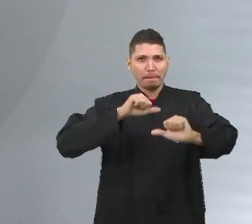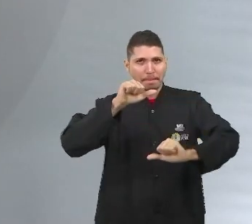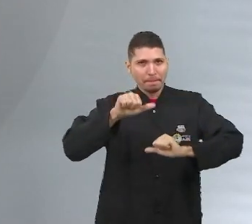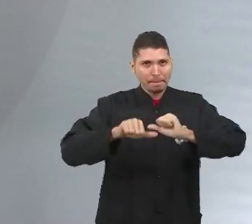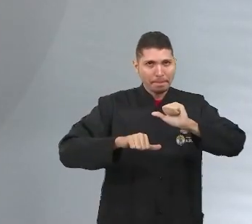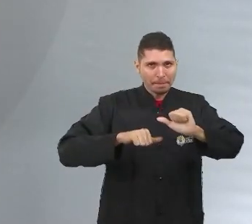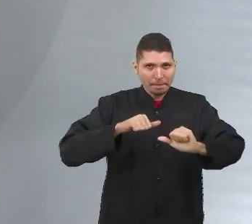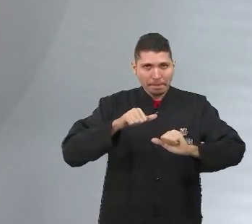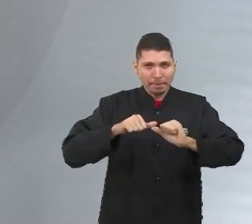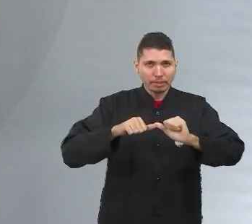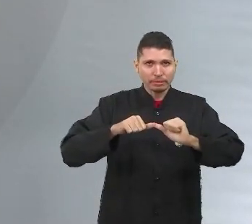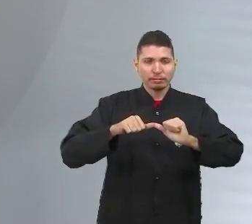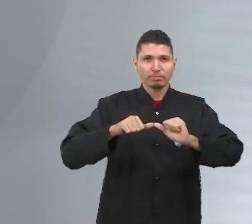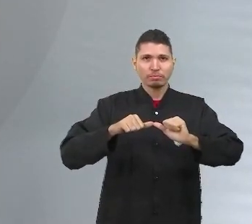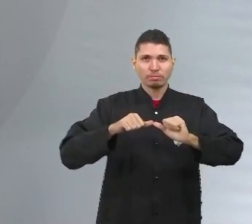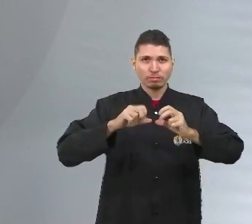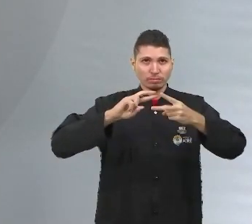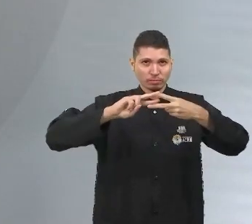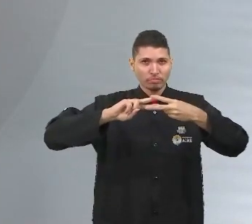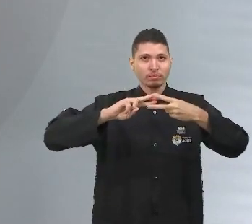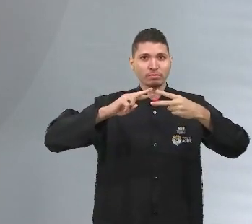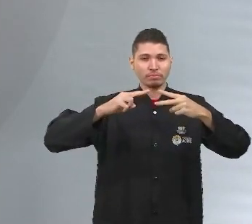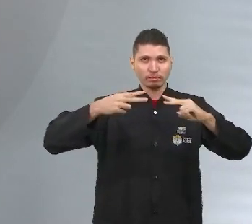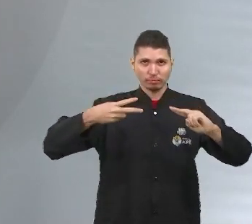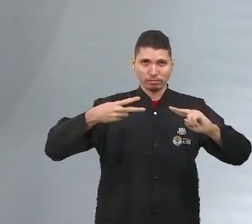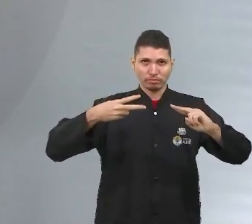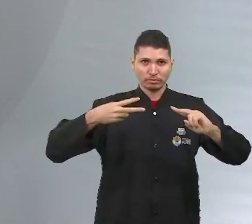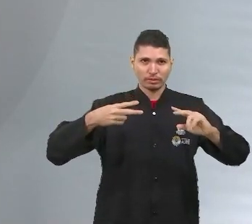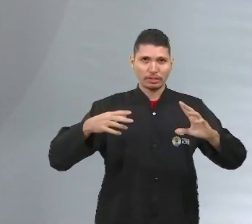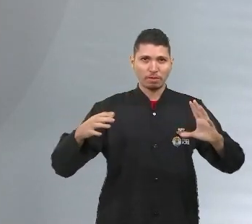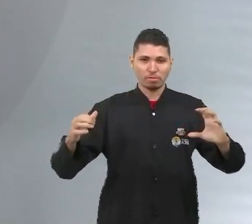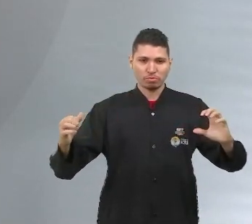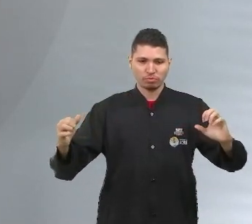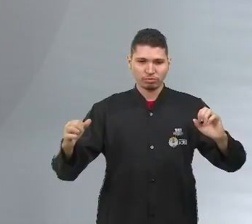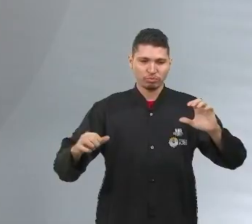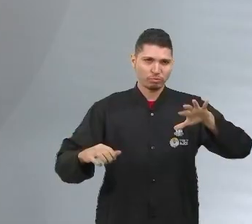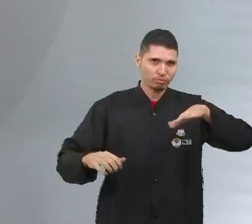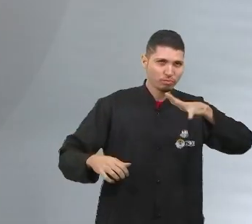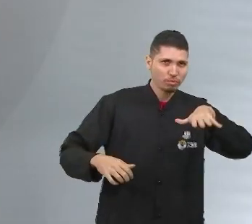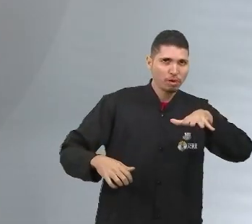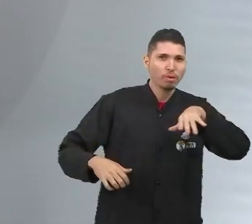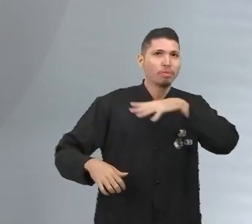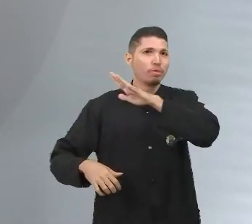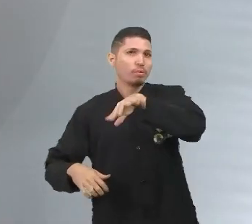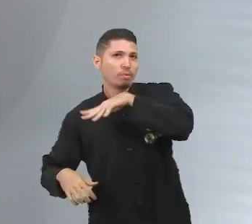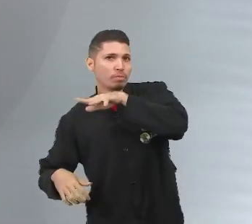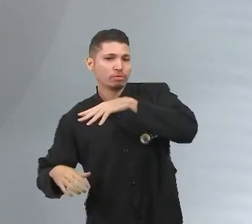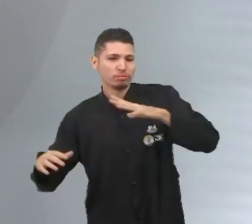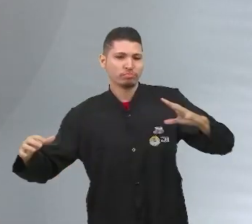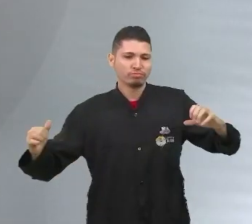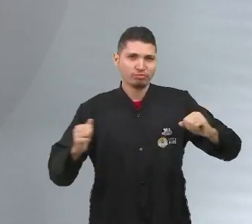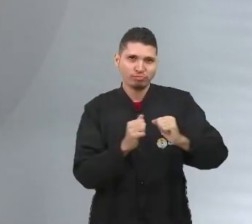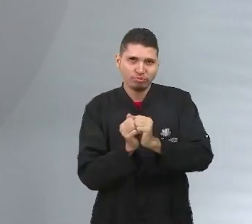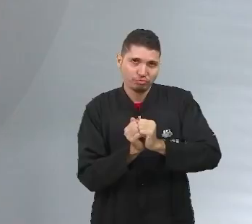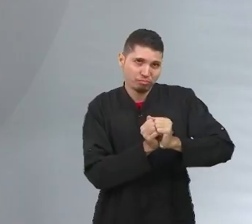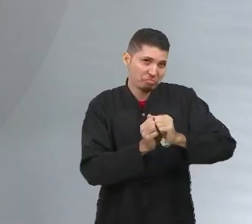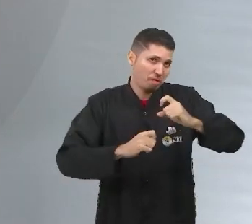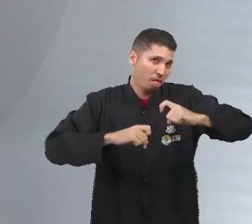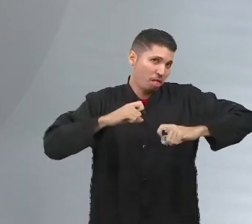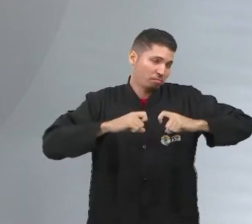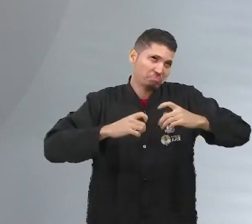material genético de um outro ser no outro, nós vamos poder ter porco com asa. Ou então nós vamos